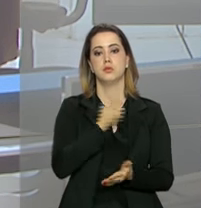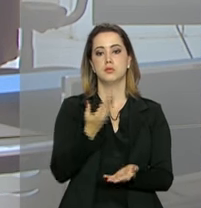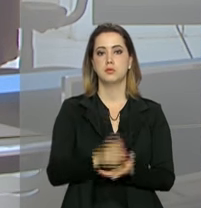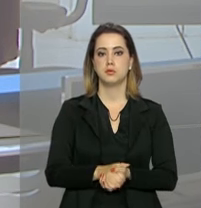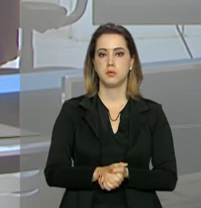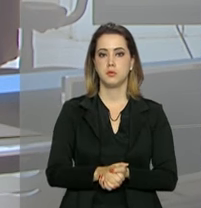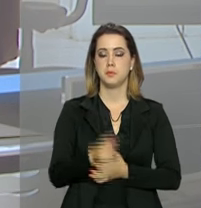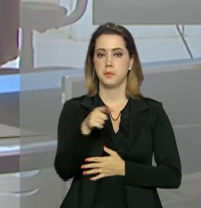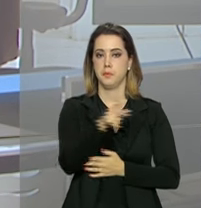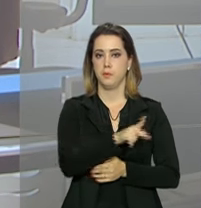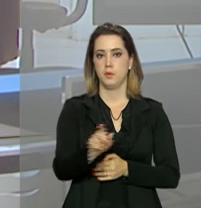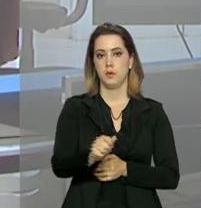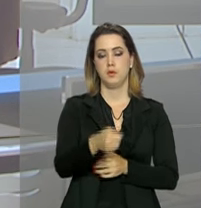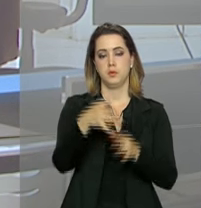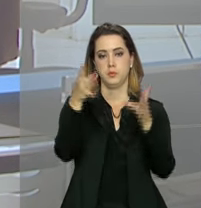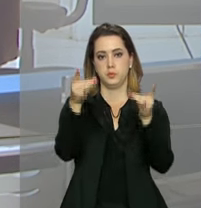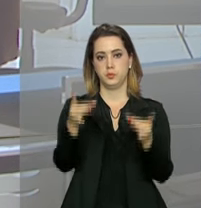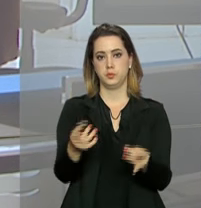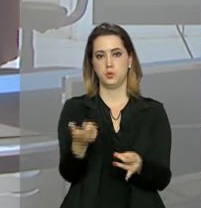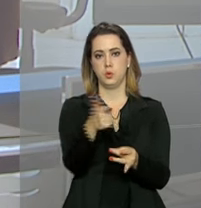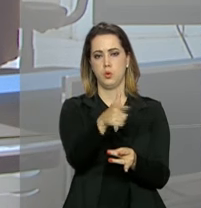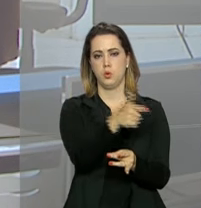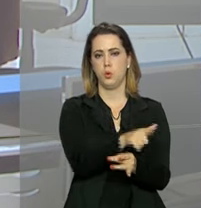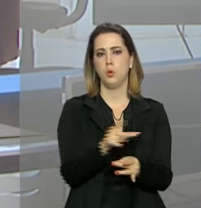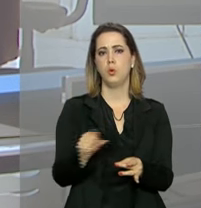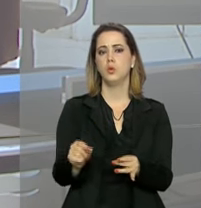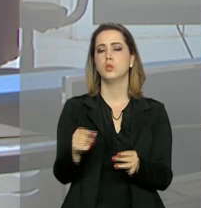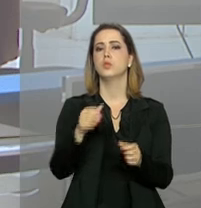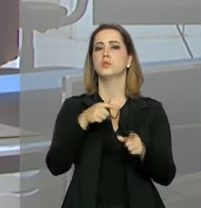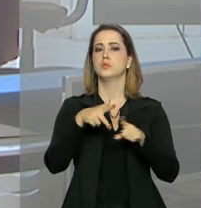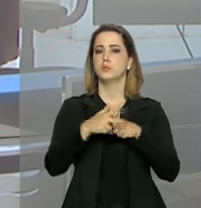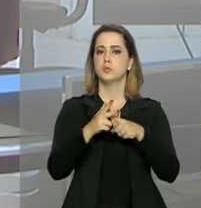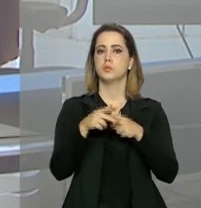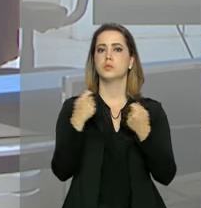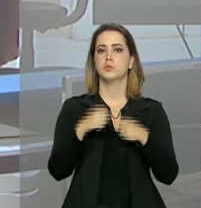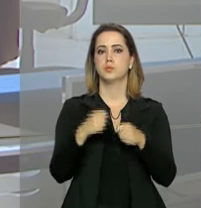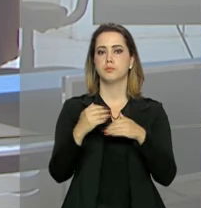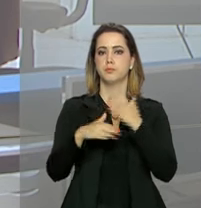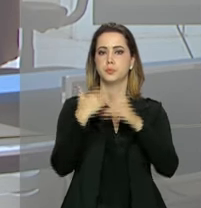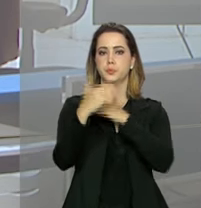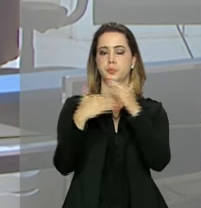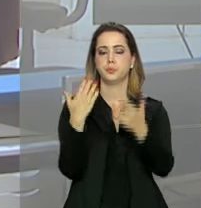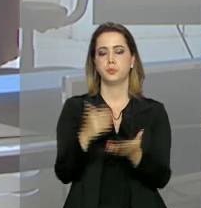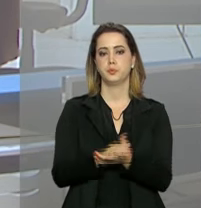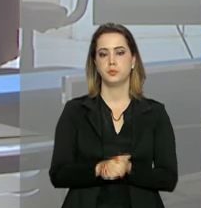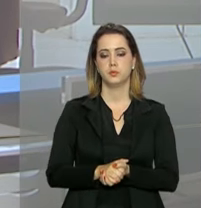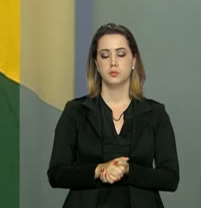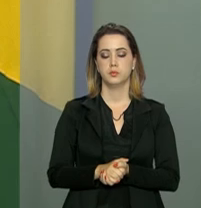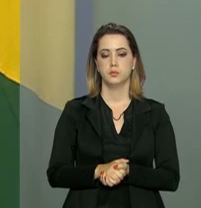O presidente destacou também outras reformas que são necessárias para a retomada do crescimento do país.